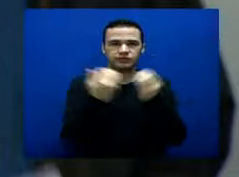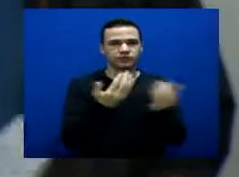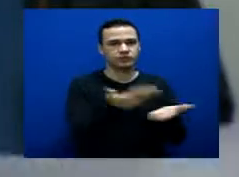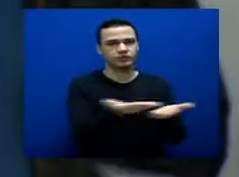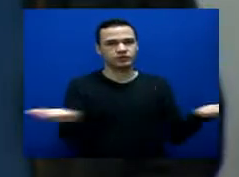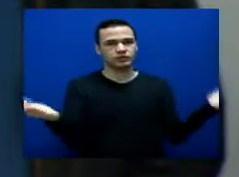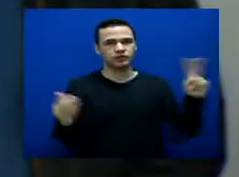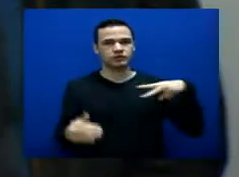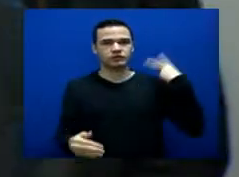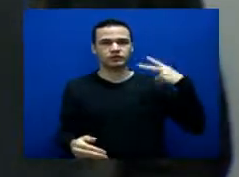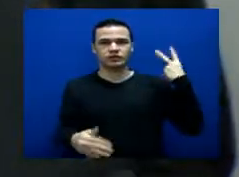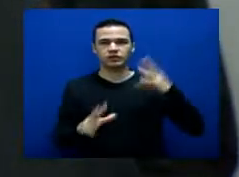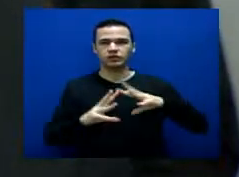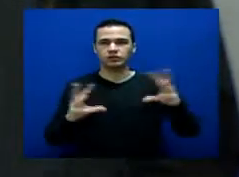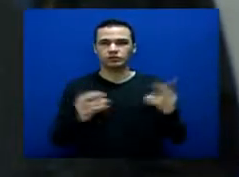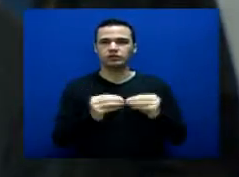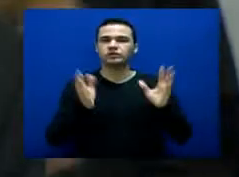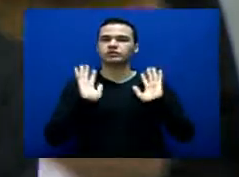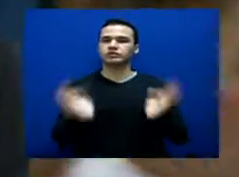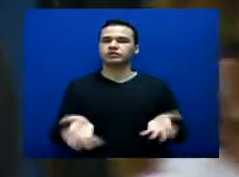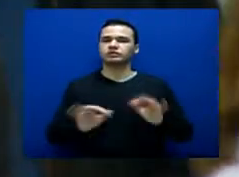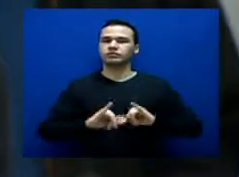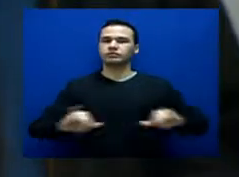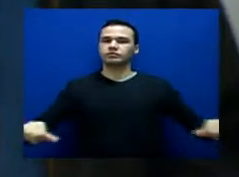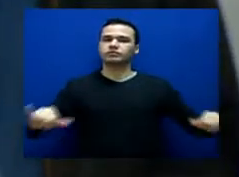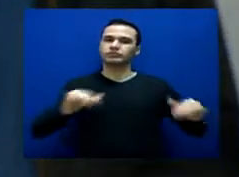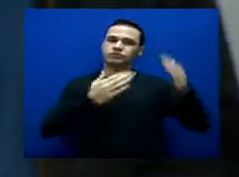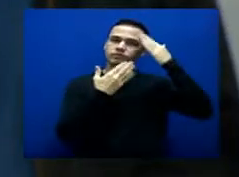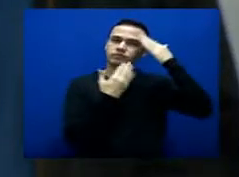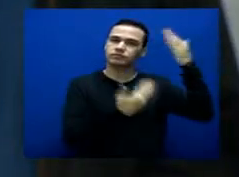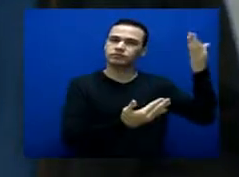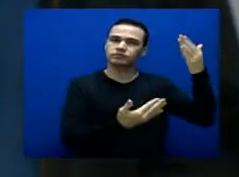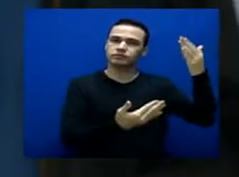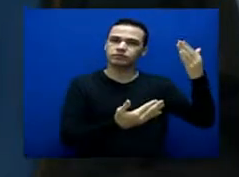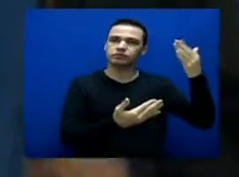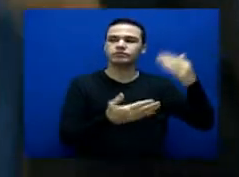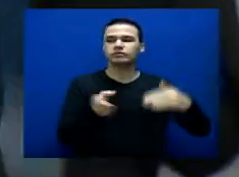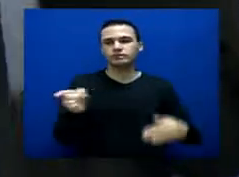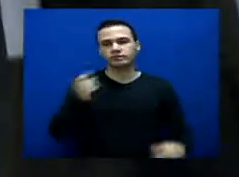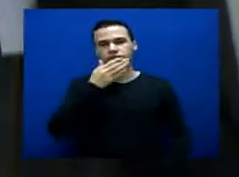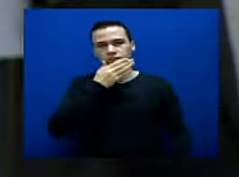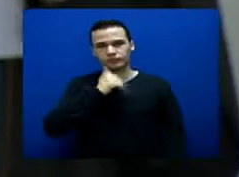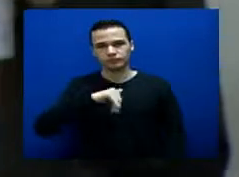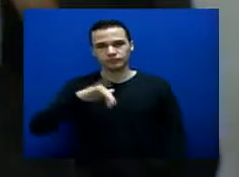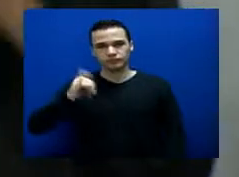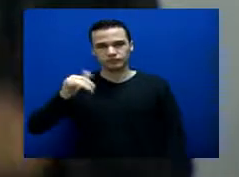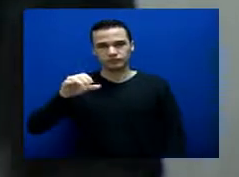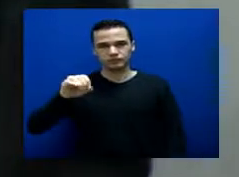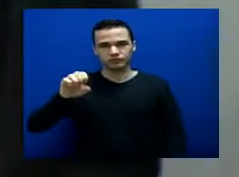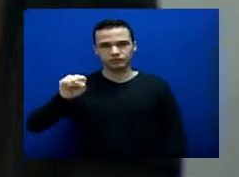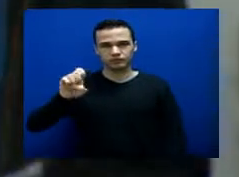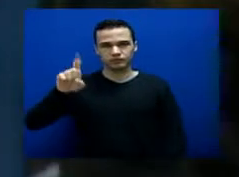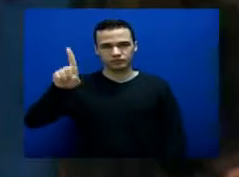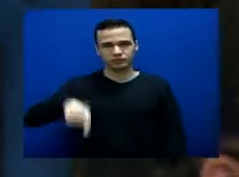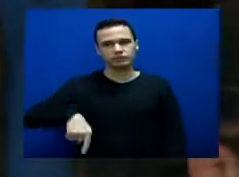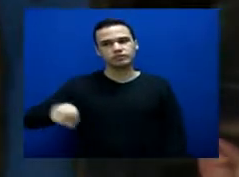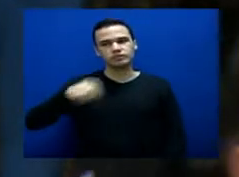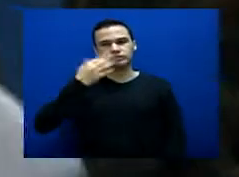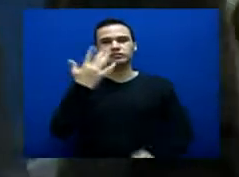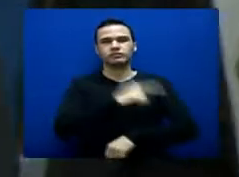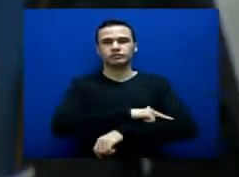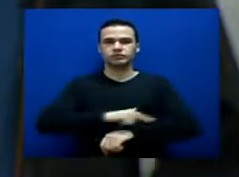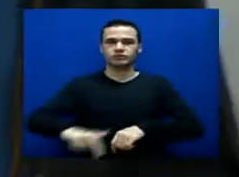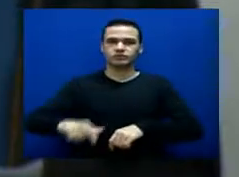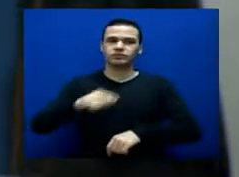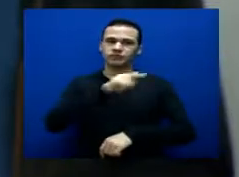Então está estendido aqui e dado o recado a todos e agradeço a esse senhor muito gente boa aí, no qual eu tive o